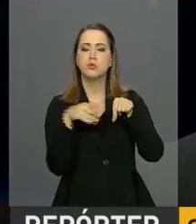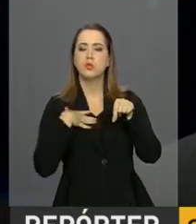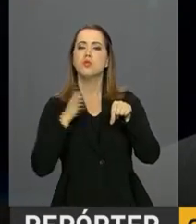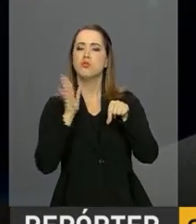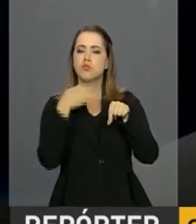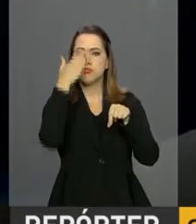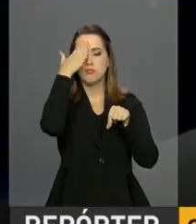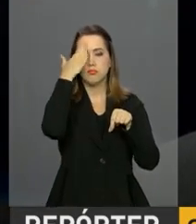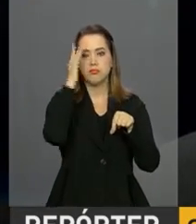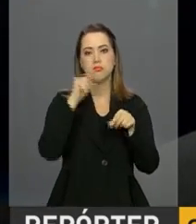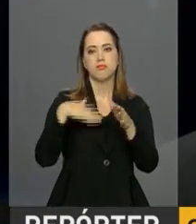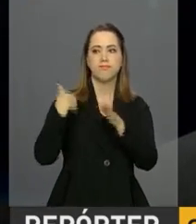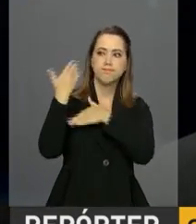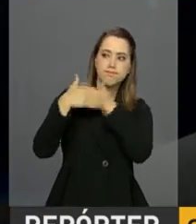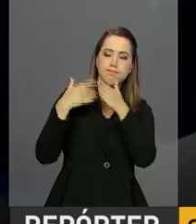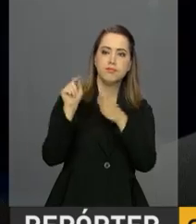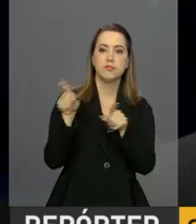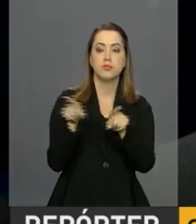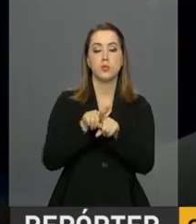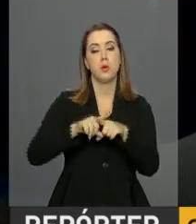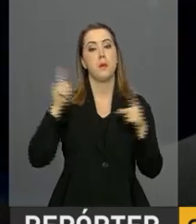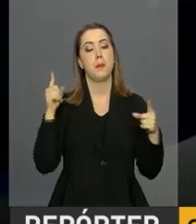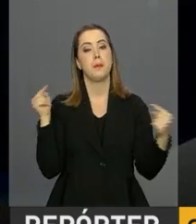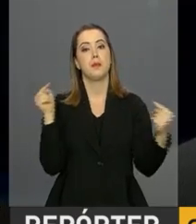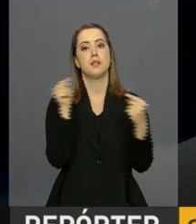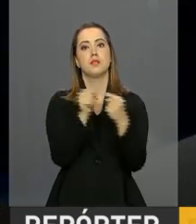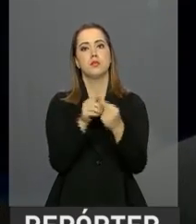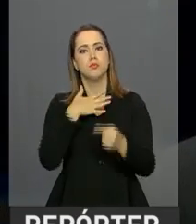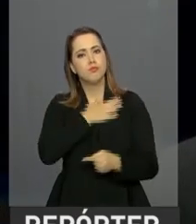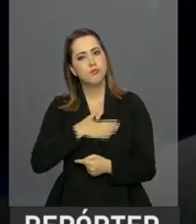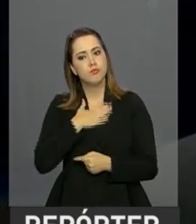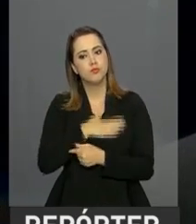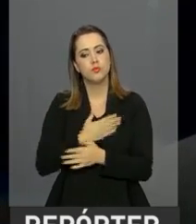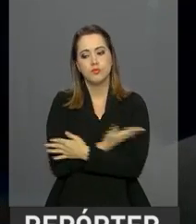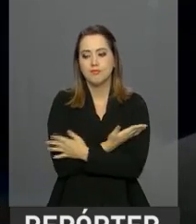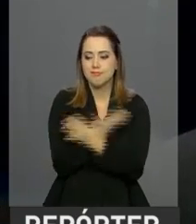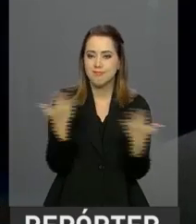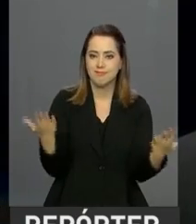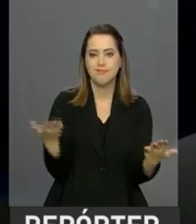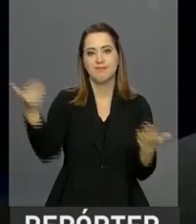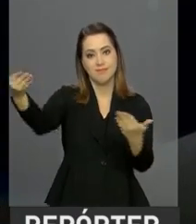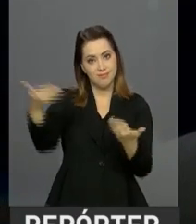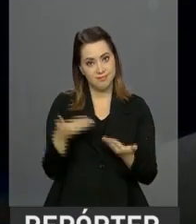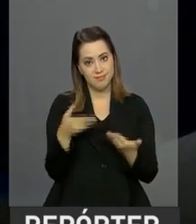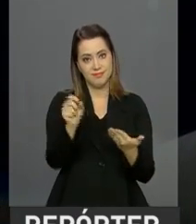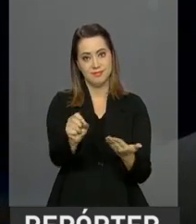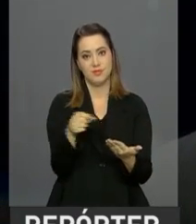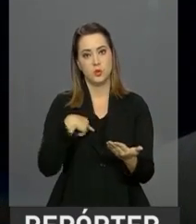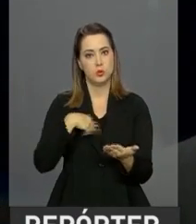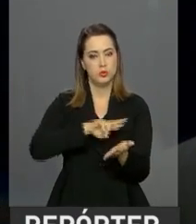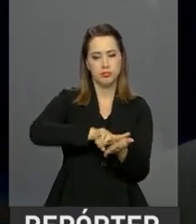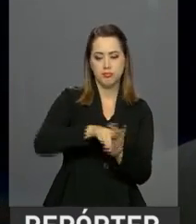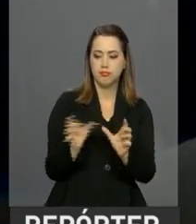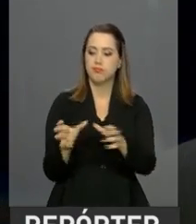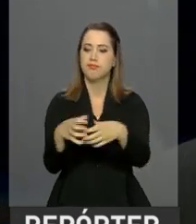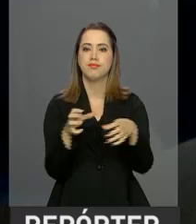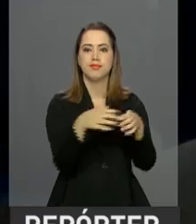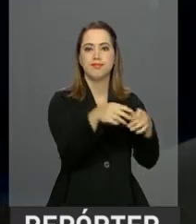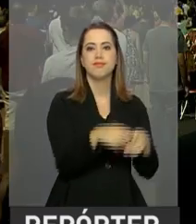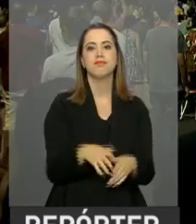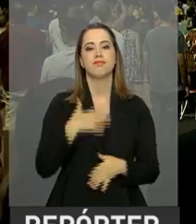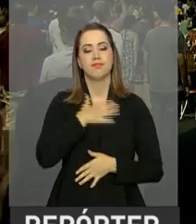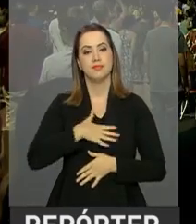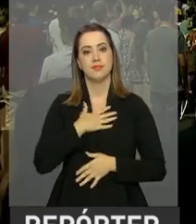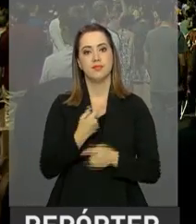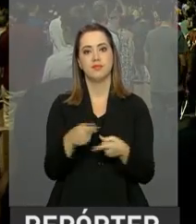repertório tradicional, mas com o objetivo de realmente agradar aqui a todos e os diversos segmentos que estavam presentes aqui nesse